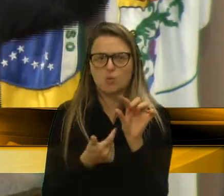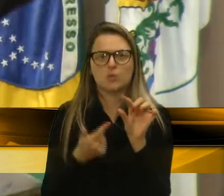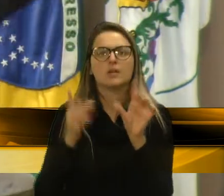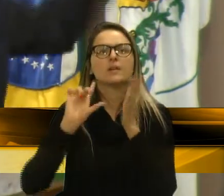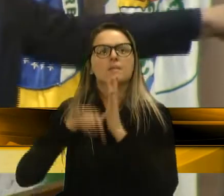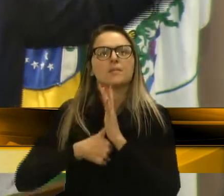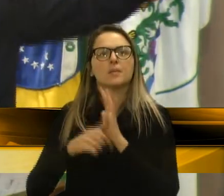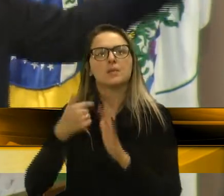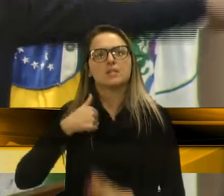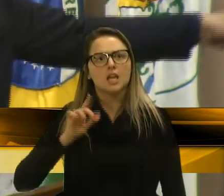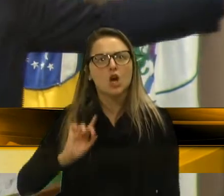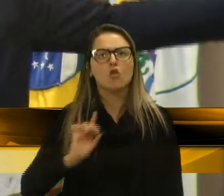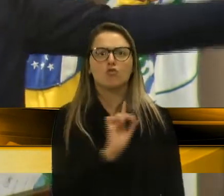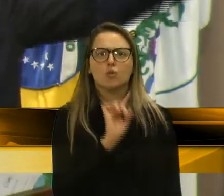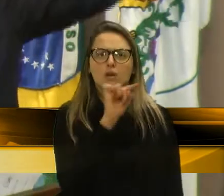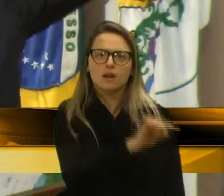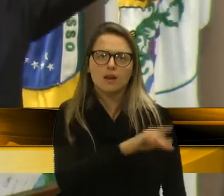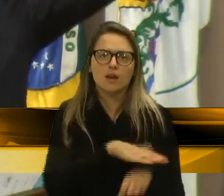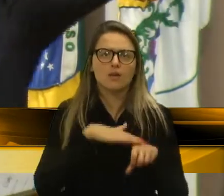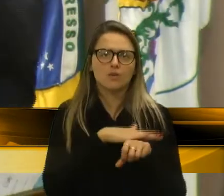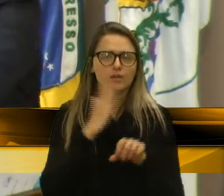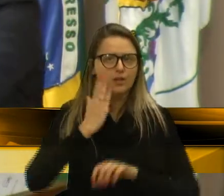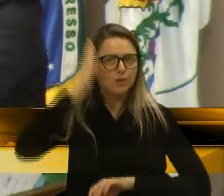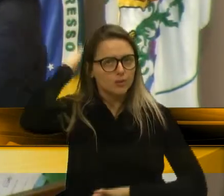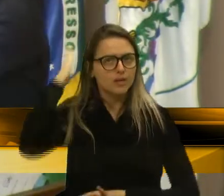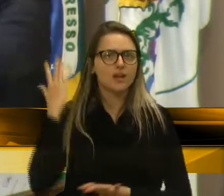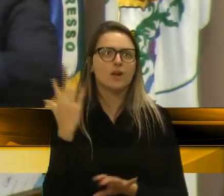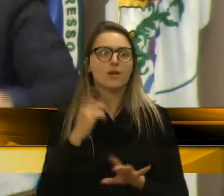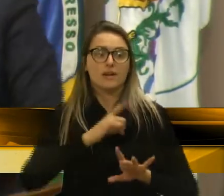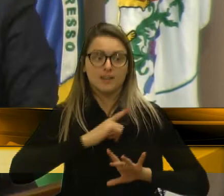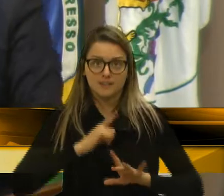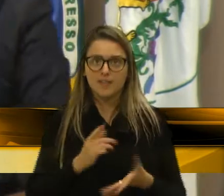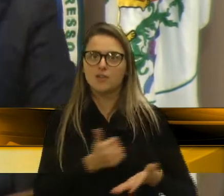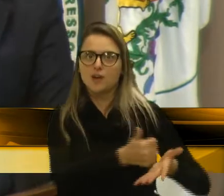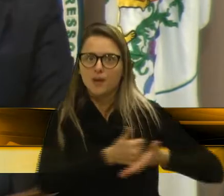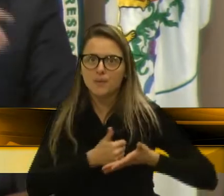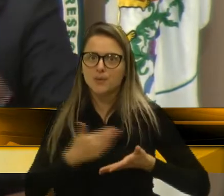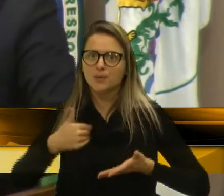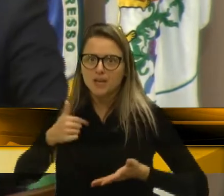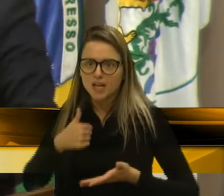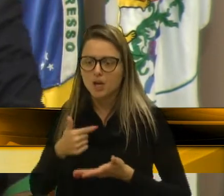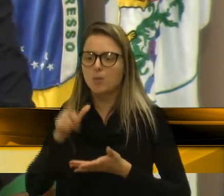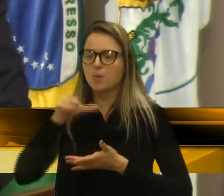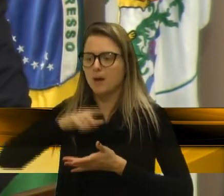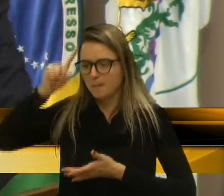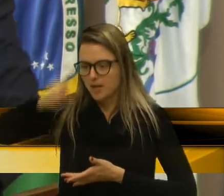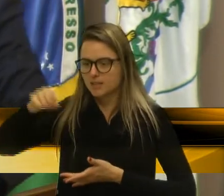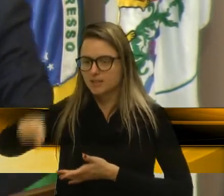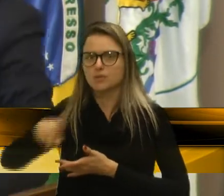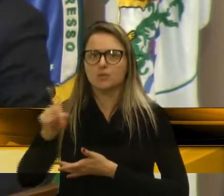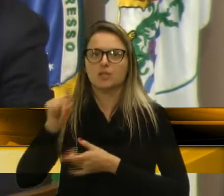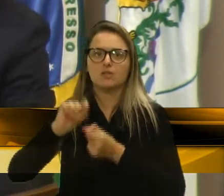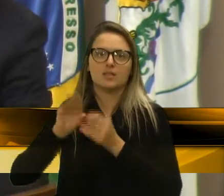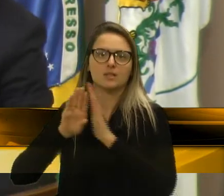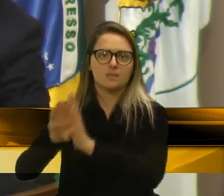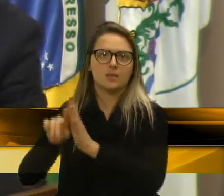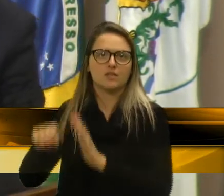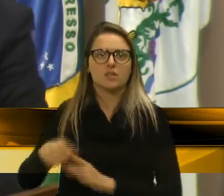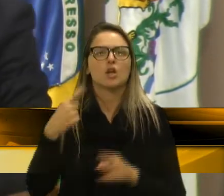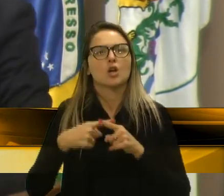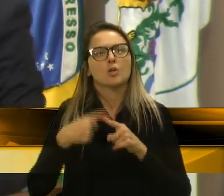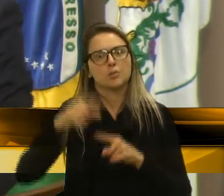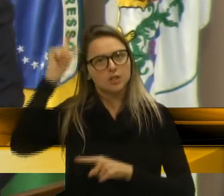dizendo, eu fui lá falar com o prefeito e o prefeito me deu aval, sim, para te dar essa ordem. Porque o Chico Guerra não